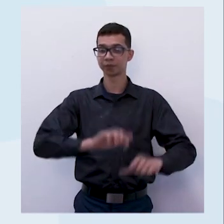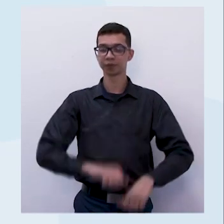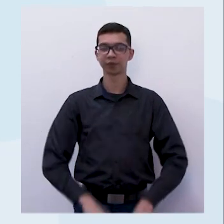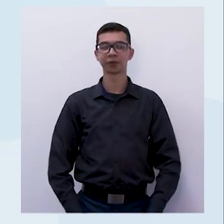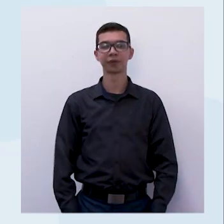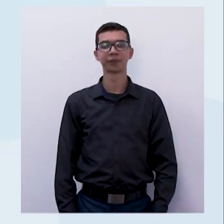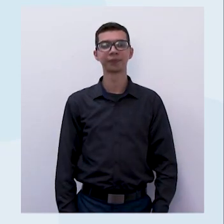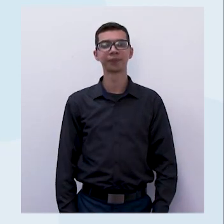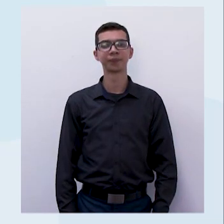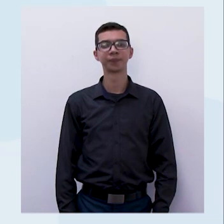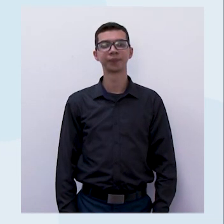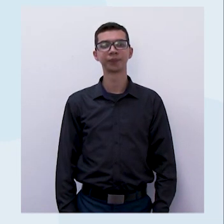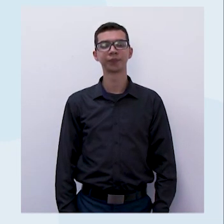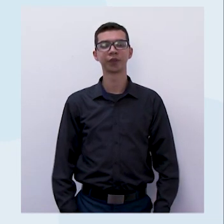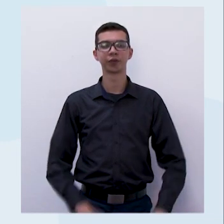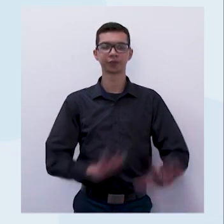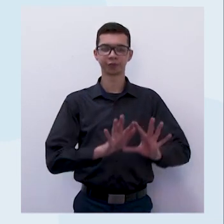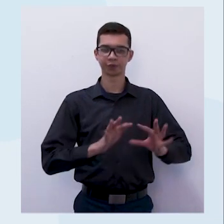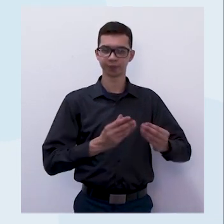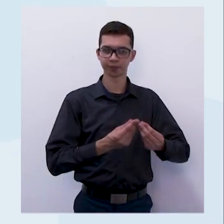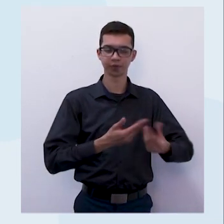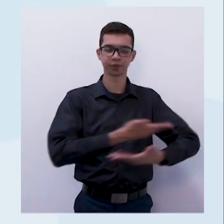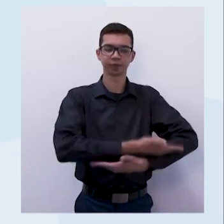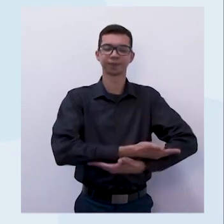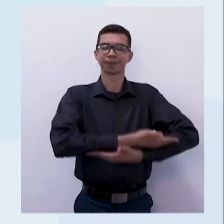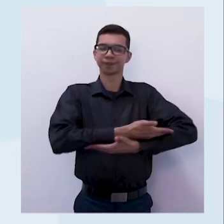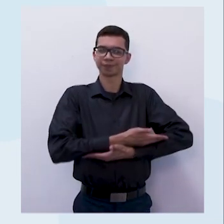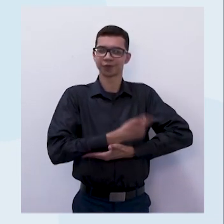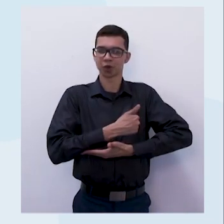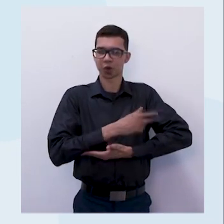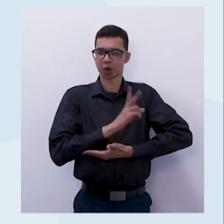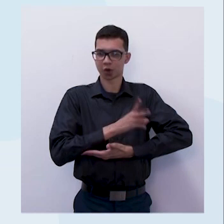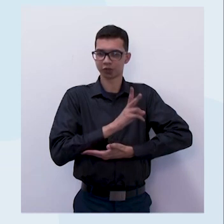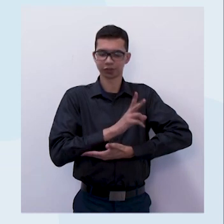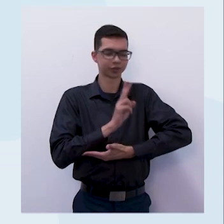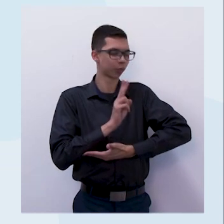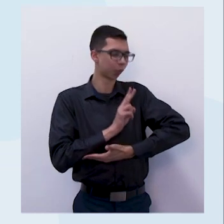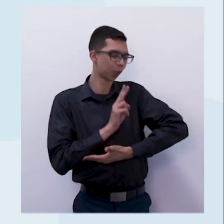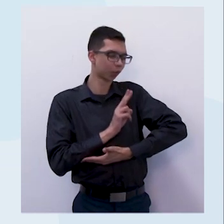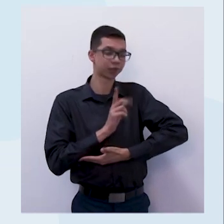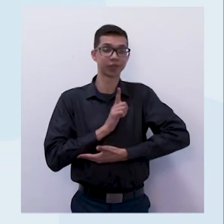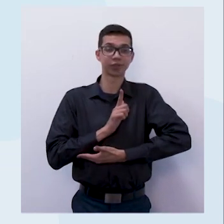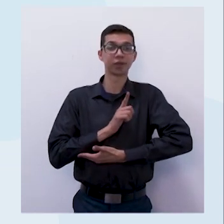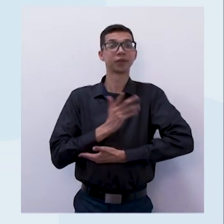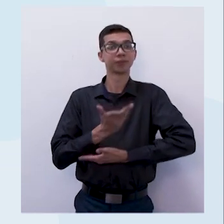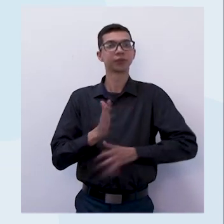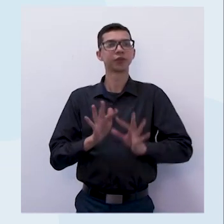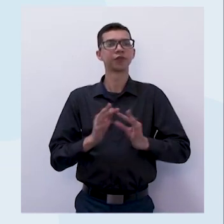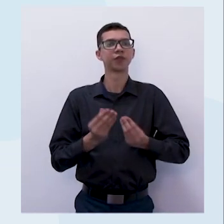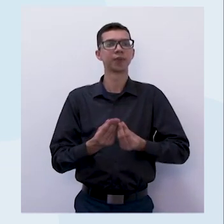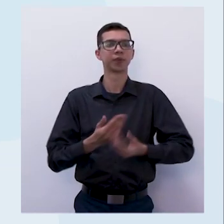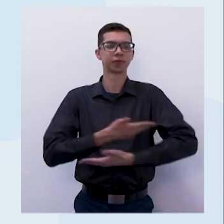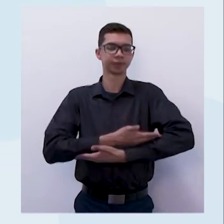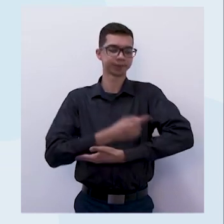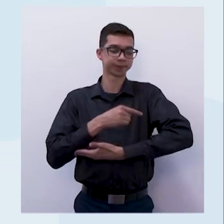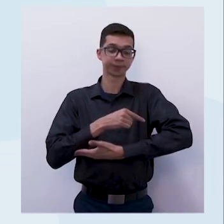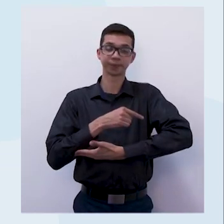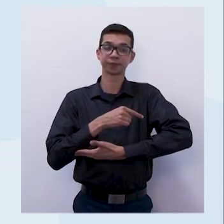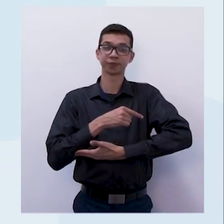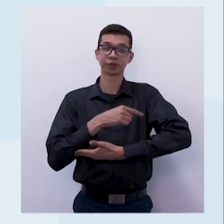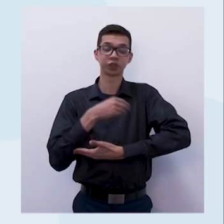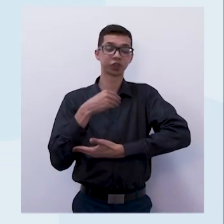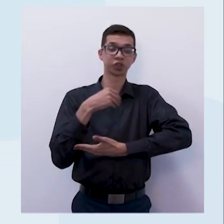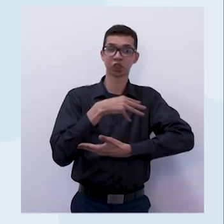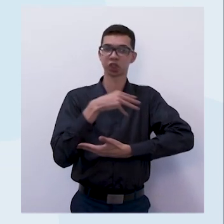é acolhido pela família, dentro da estrutura familiar, ele já vai receber treinamentos, né? Porque